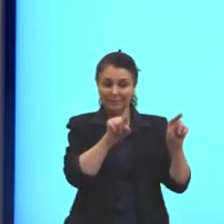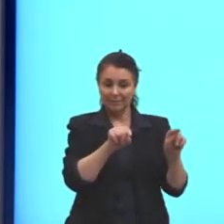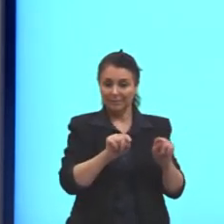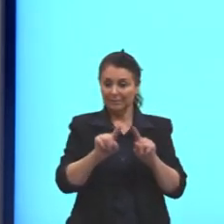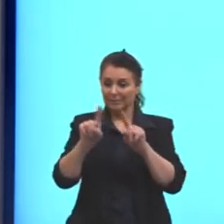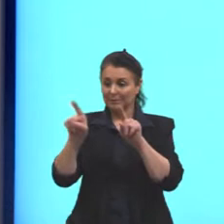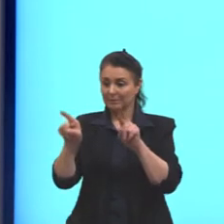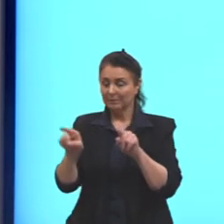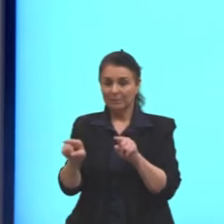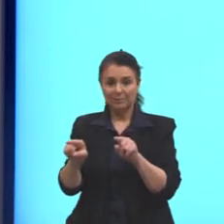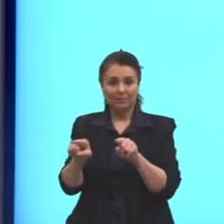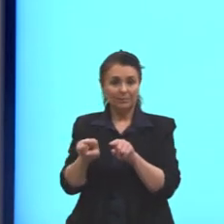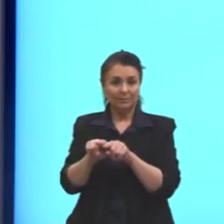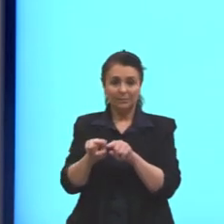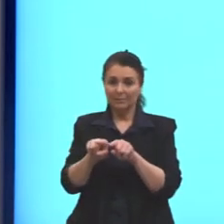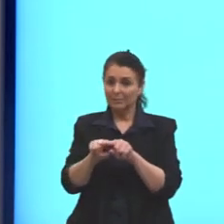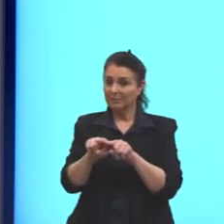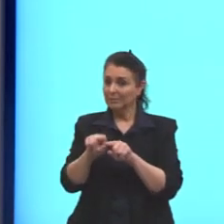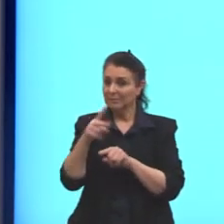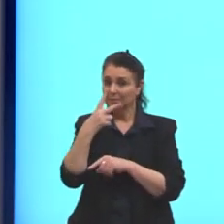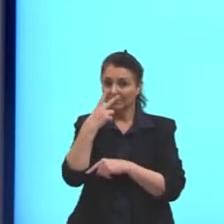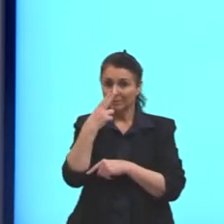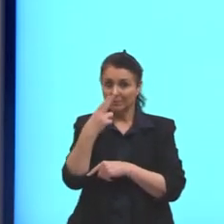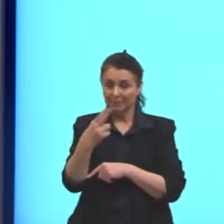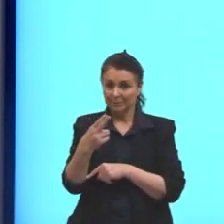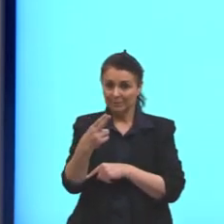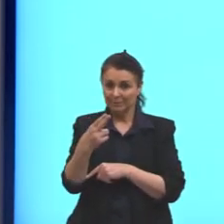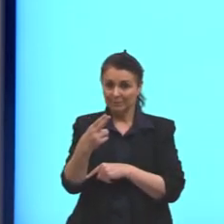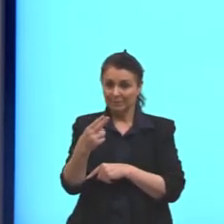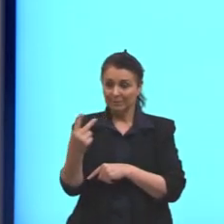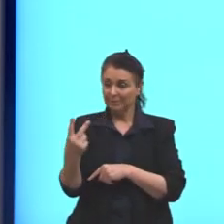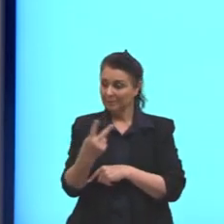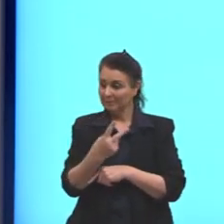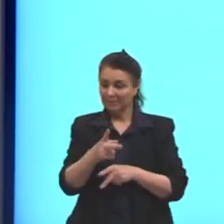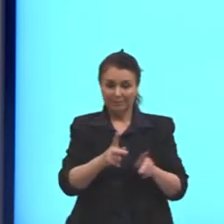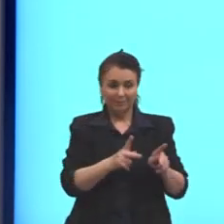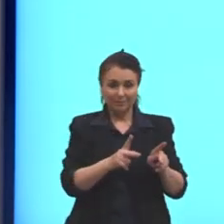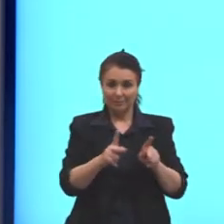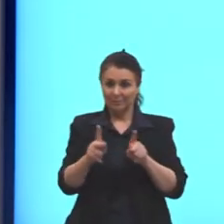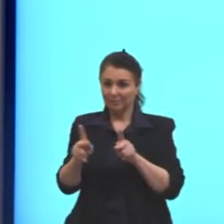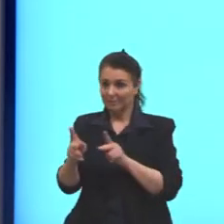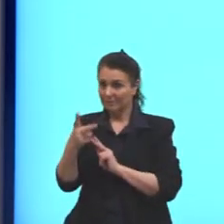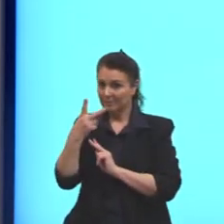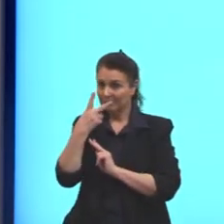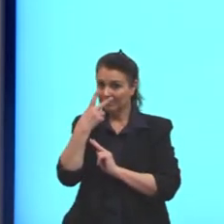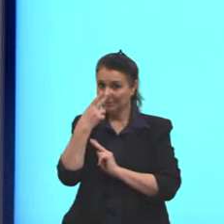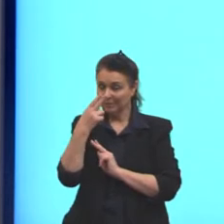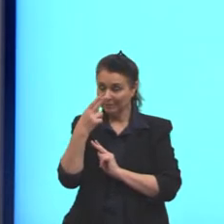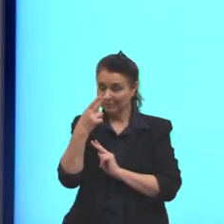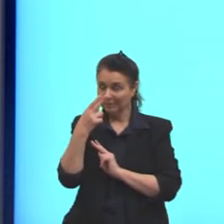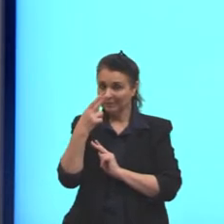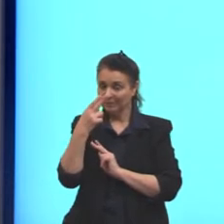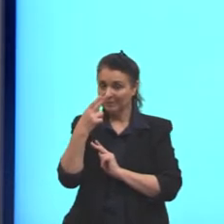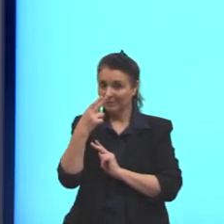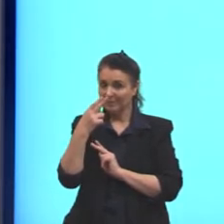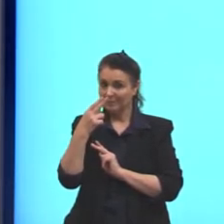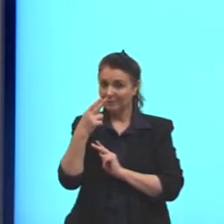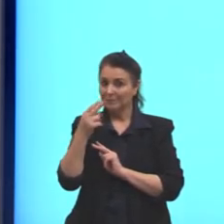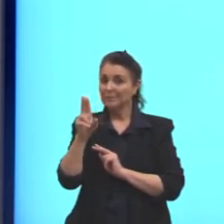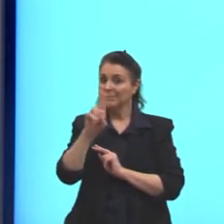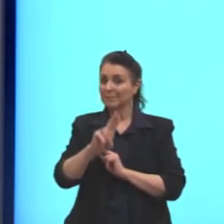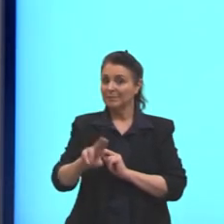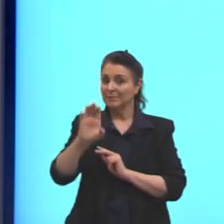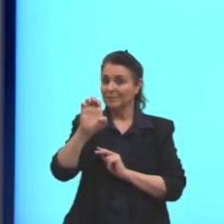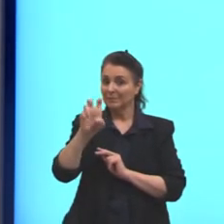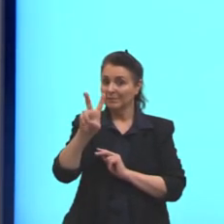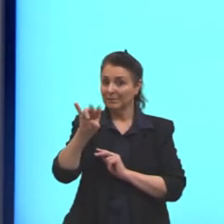exatamente o mesmo e quando nós temos o mesmo fator nós colocamos em evidência então